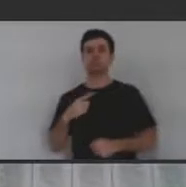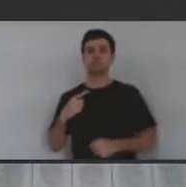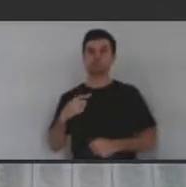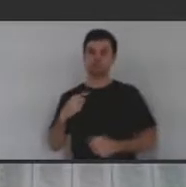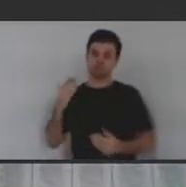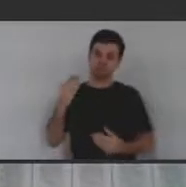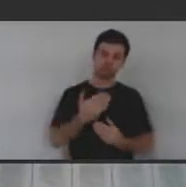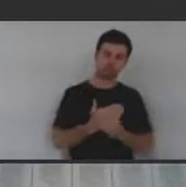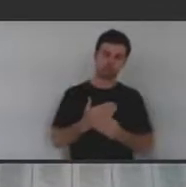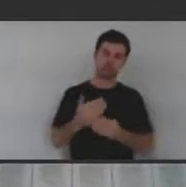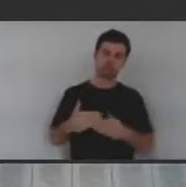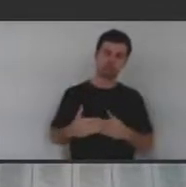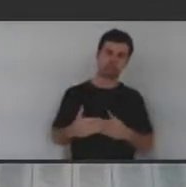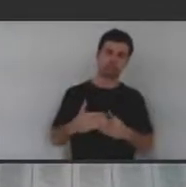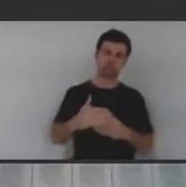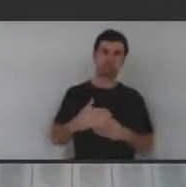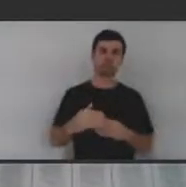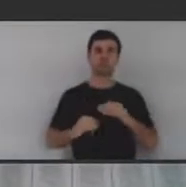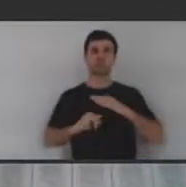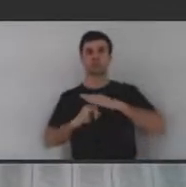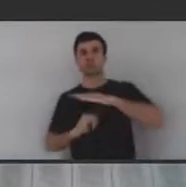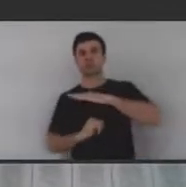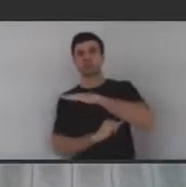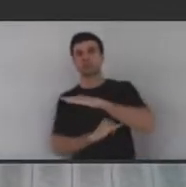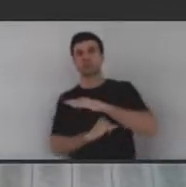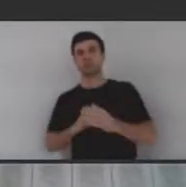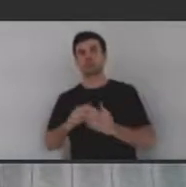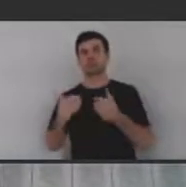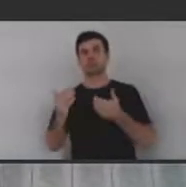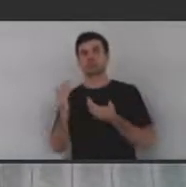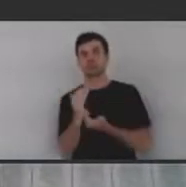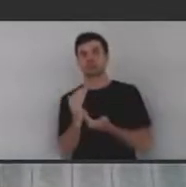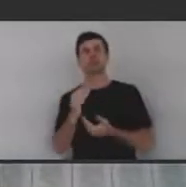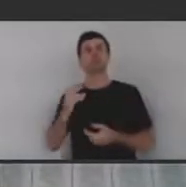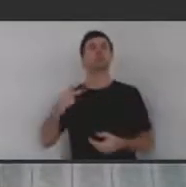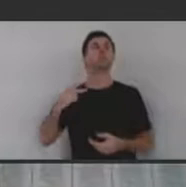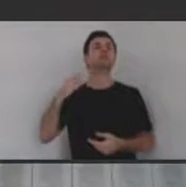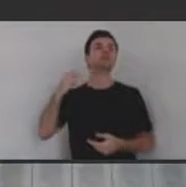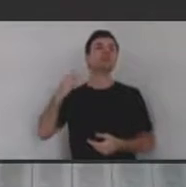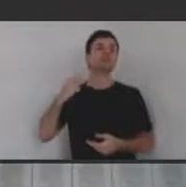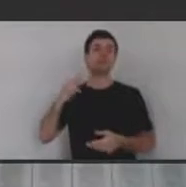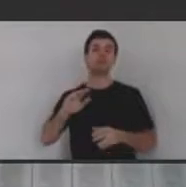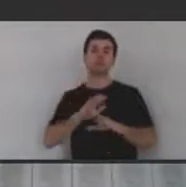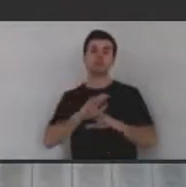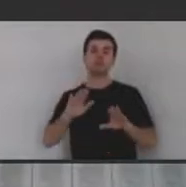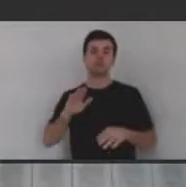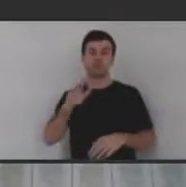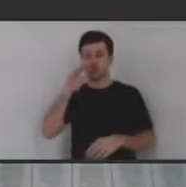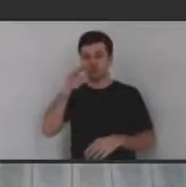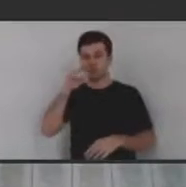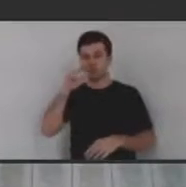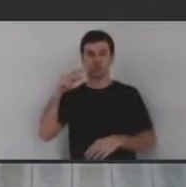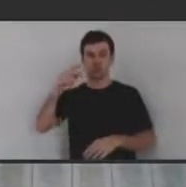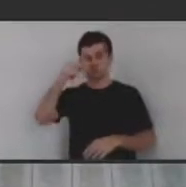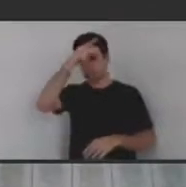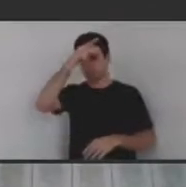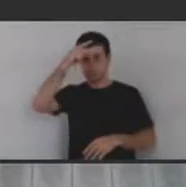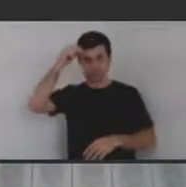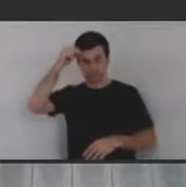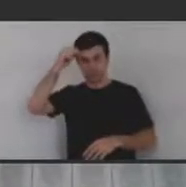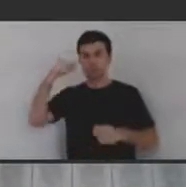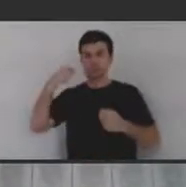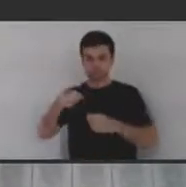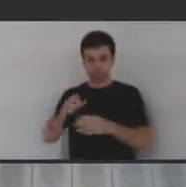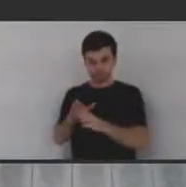Municipal de Vereadores da atuação de seus agentes públicos somente será admitida se tiver caráter educativo, informativo